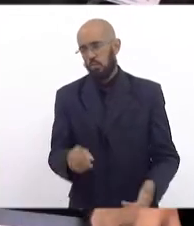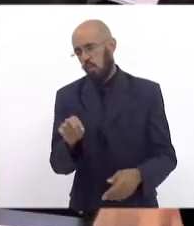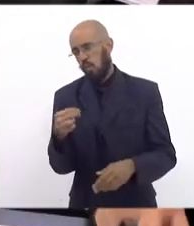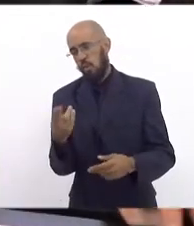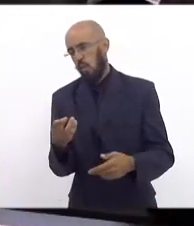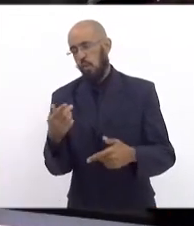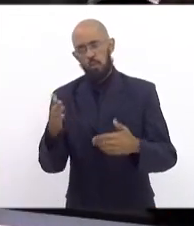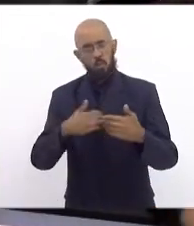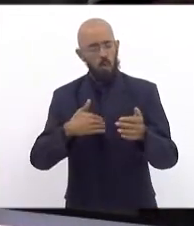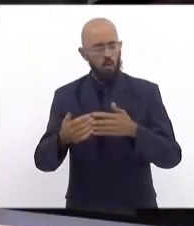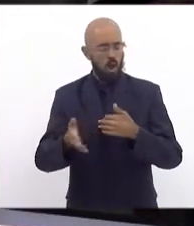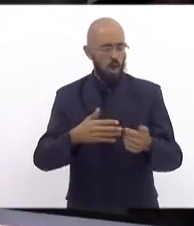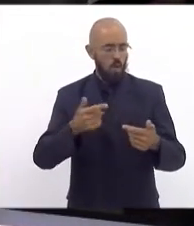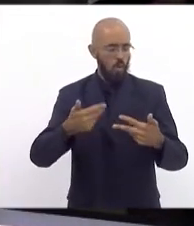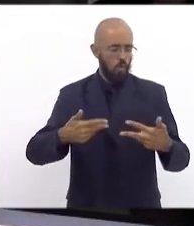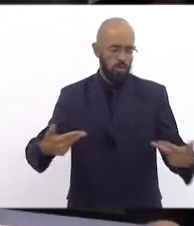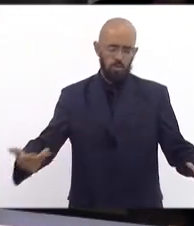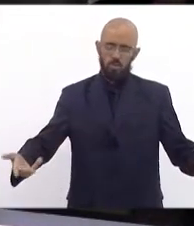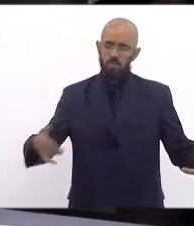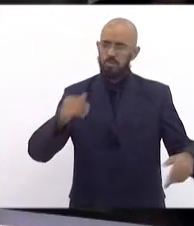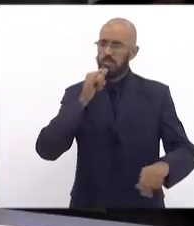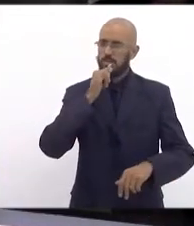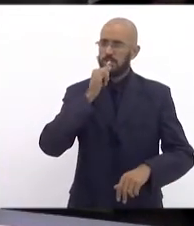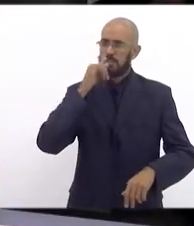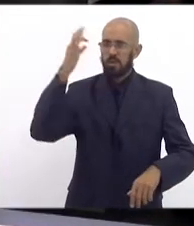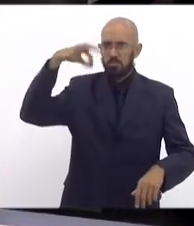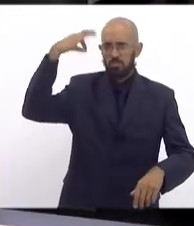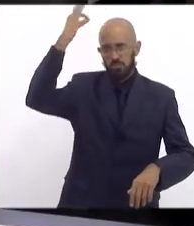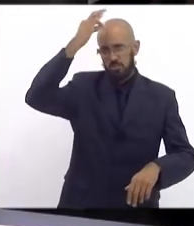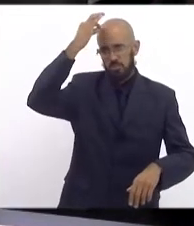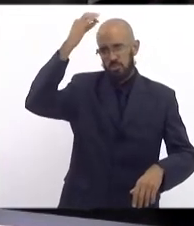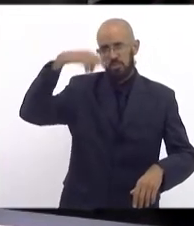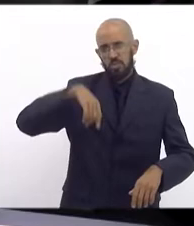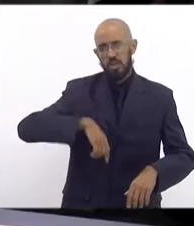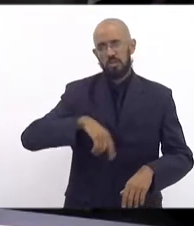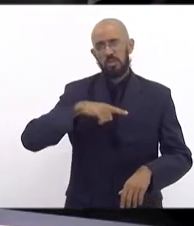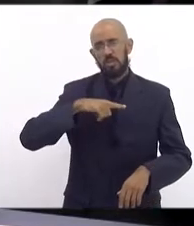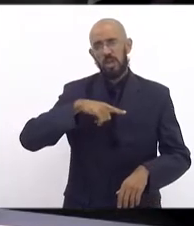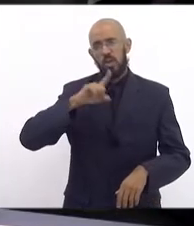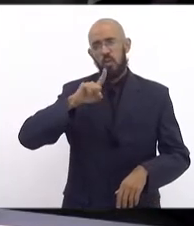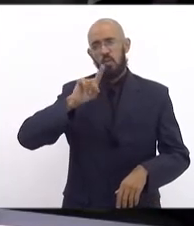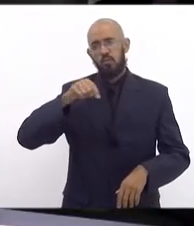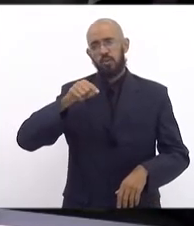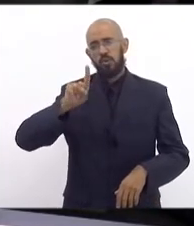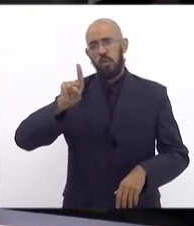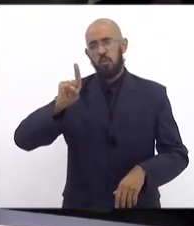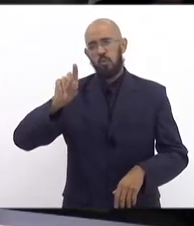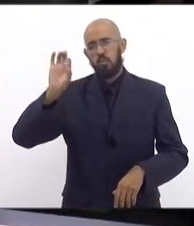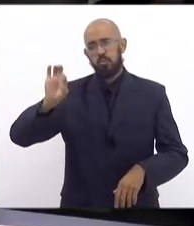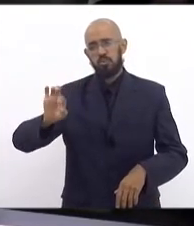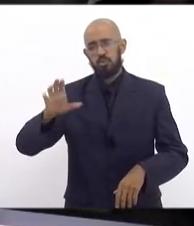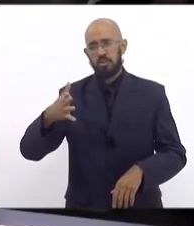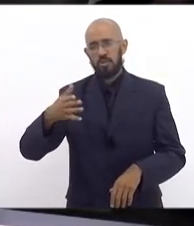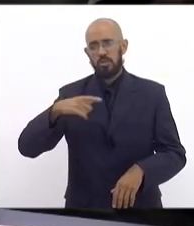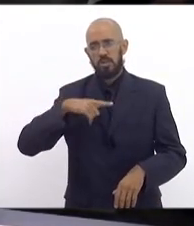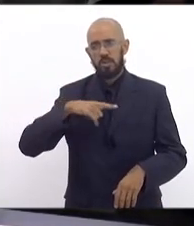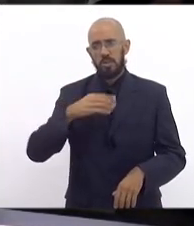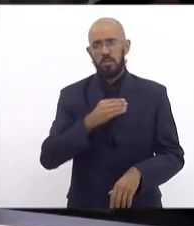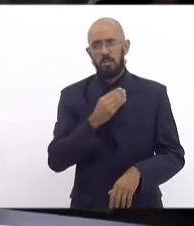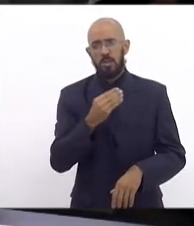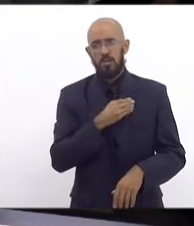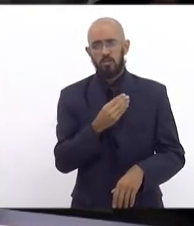qualquer outra coisa de moda do Espírito Santo que entra com 1,1 por cento e aí eles ele passa a ter o benefício no comércio ou